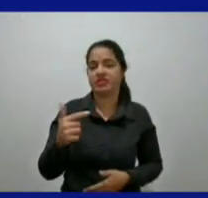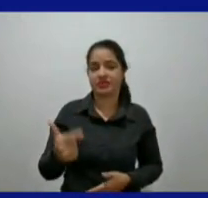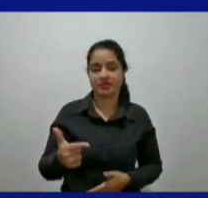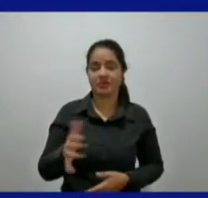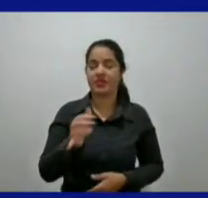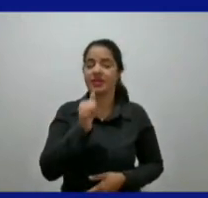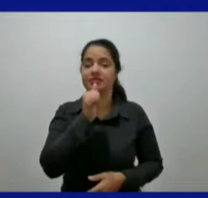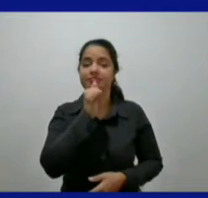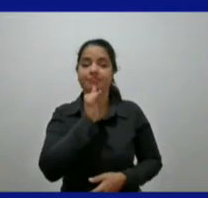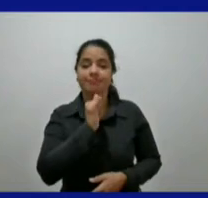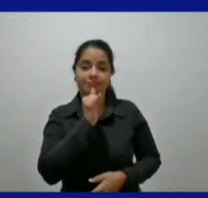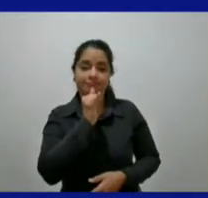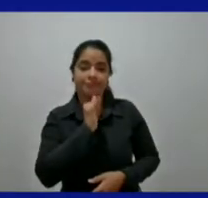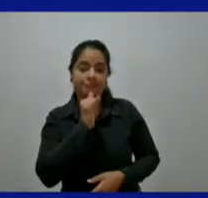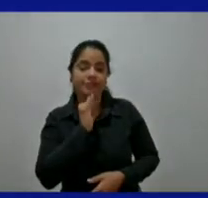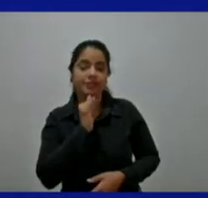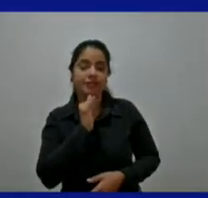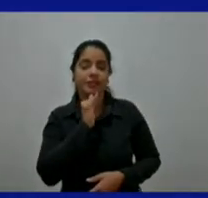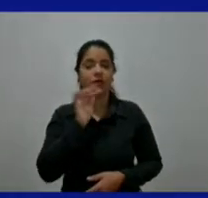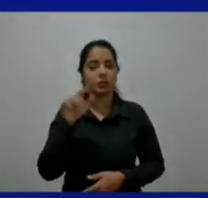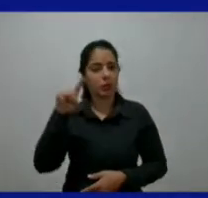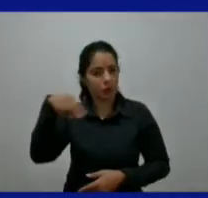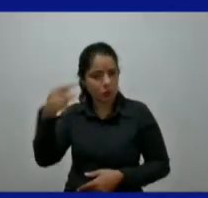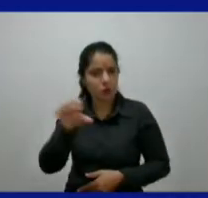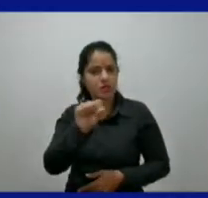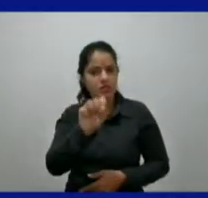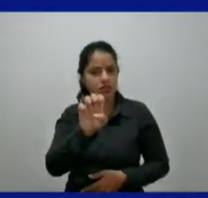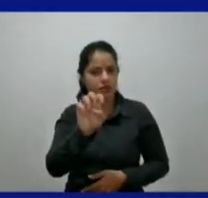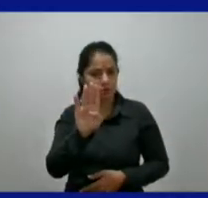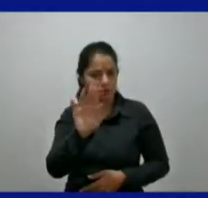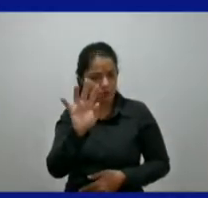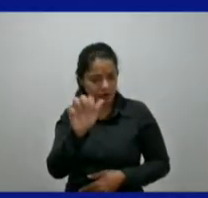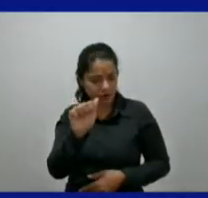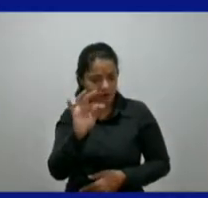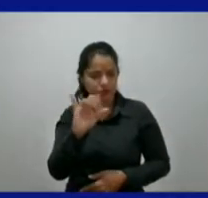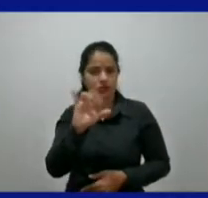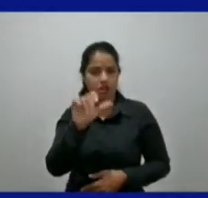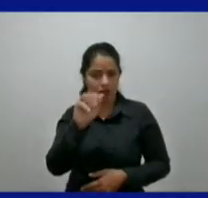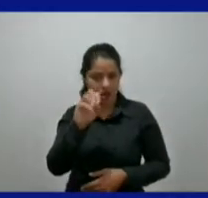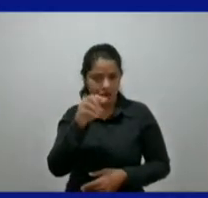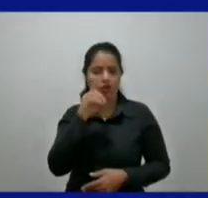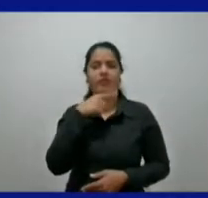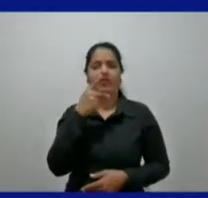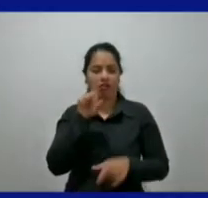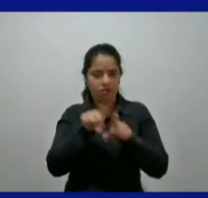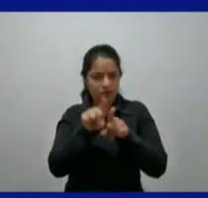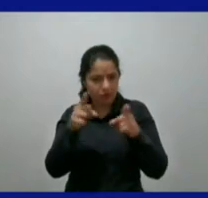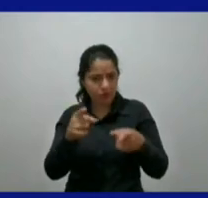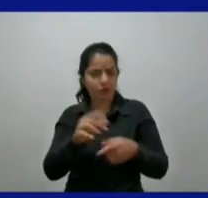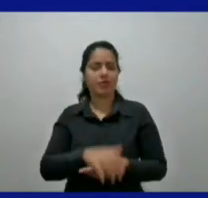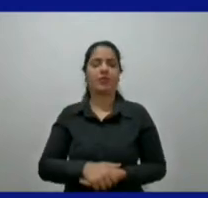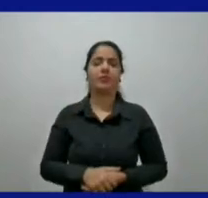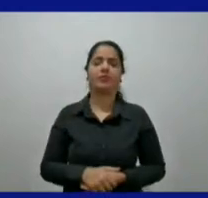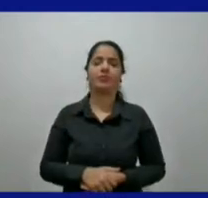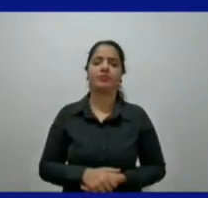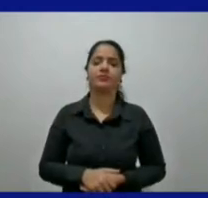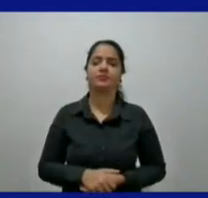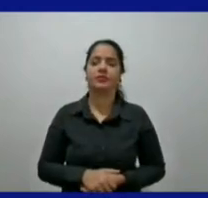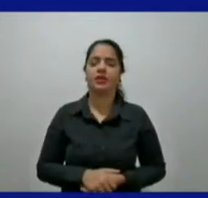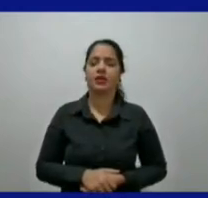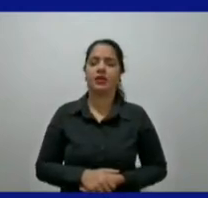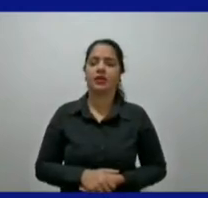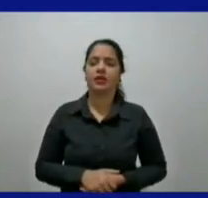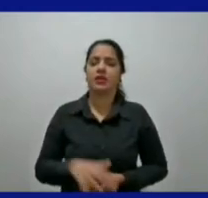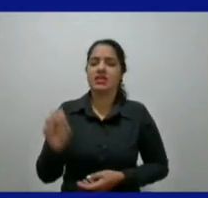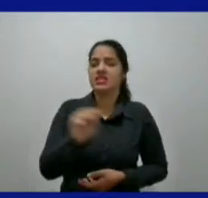Sebastião Salgado vai estar aqui, né? E isso permite a ele que ele comente. Se uma empresa qualquer hoje bota